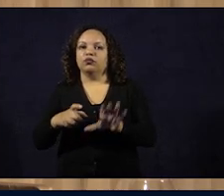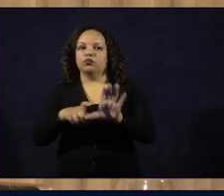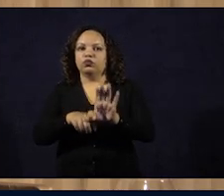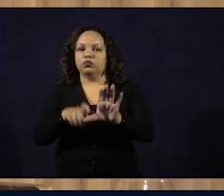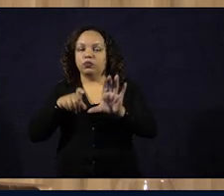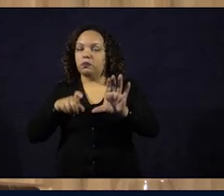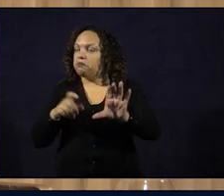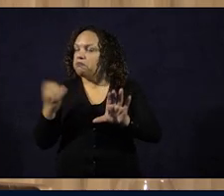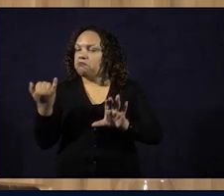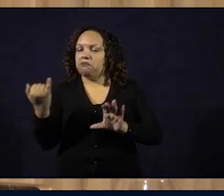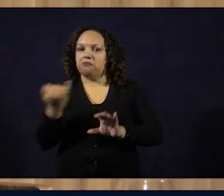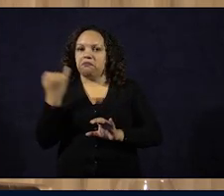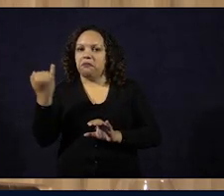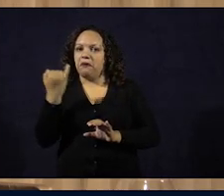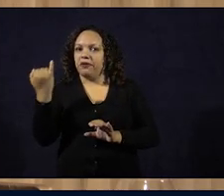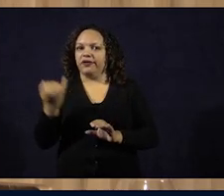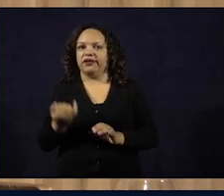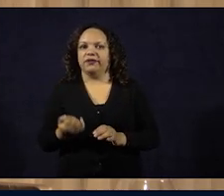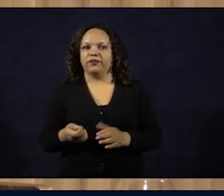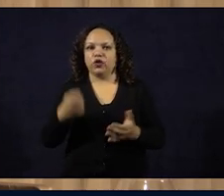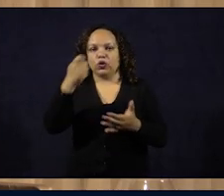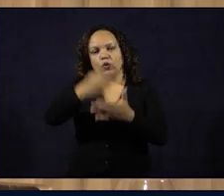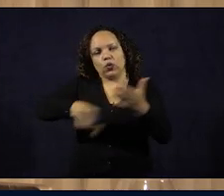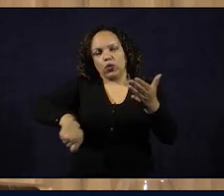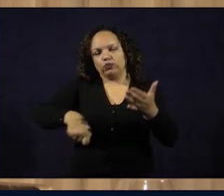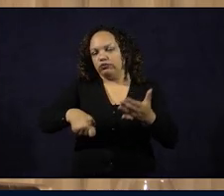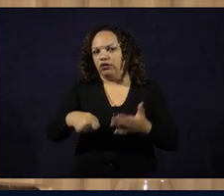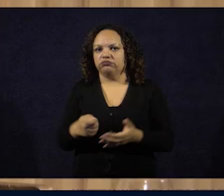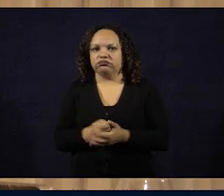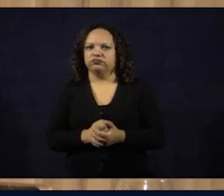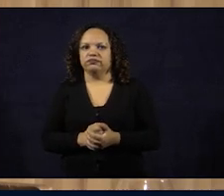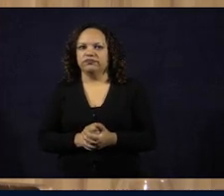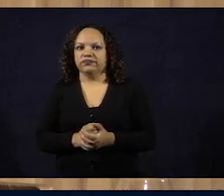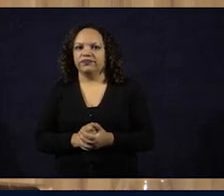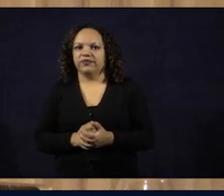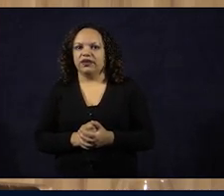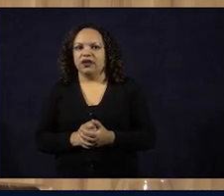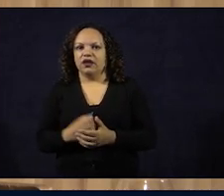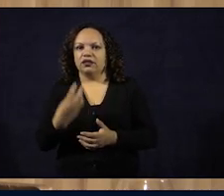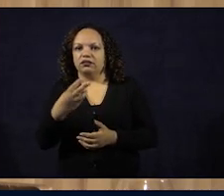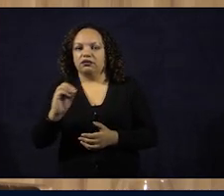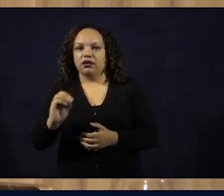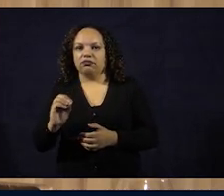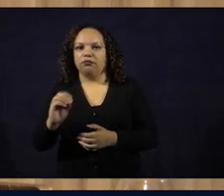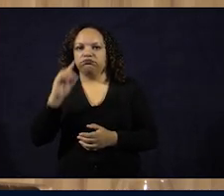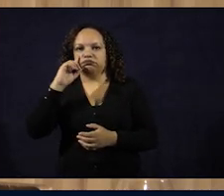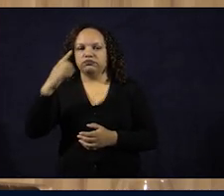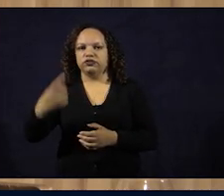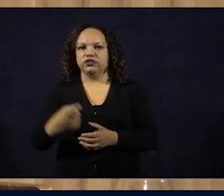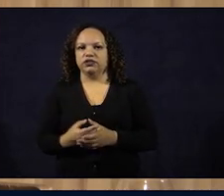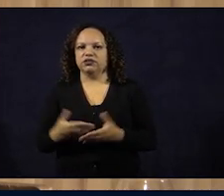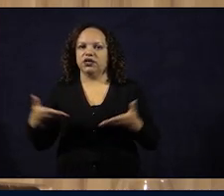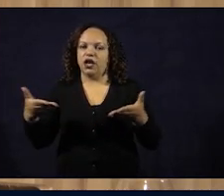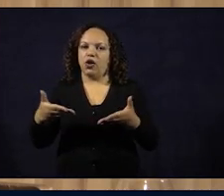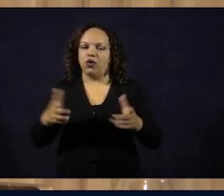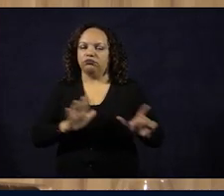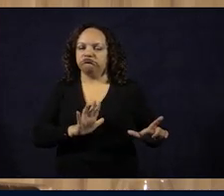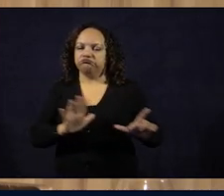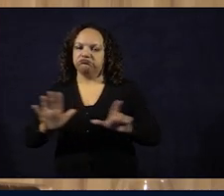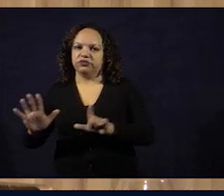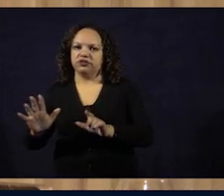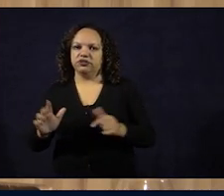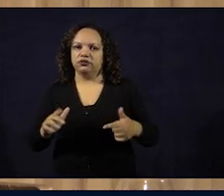assinado. Aí foi boa a pergunta, Luz, porque o contrato da FIPS saiu do Tribunal de Contas há 30 dias atrás e essa semana